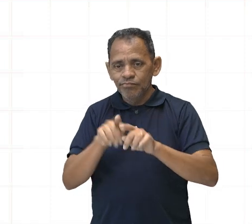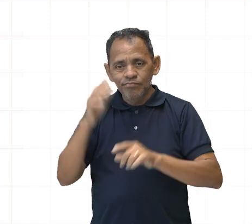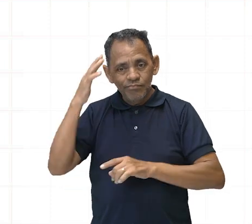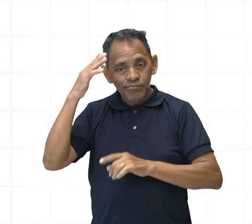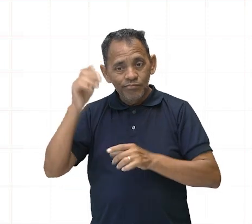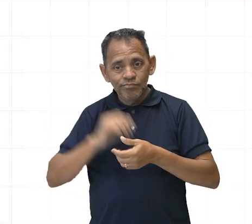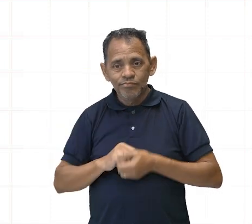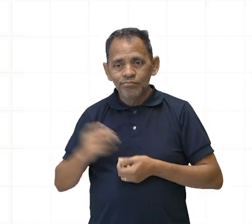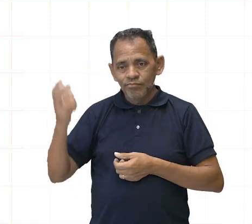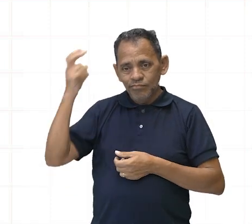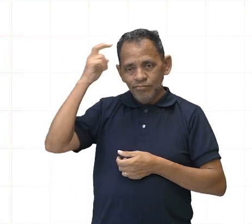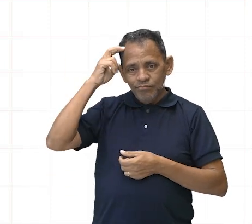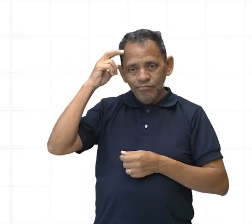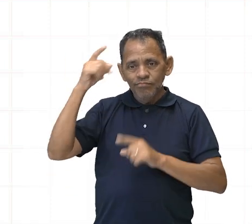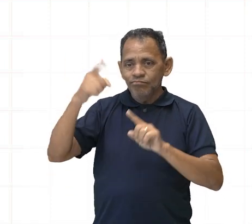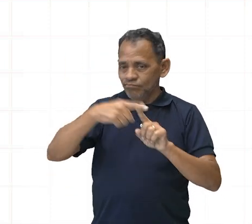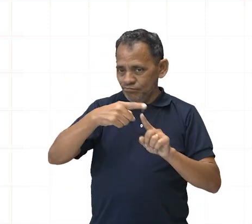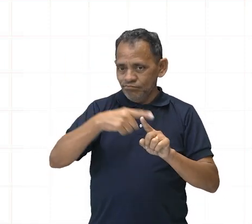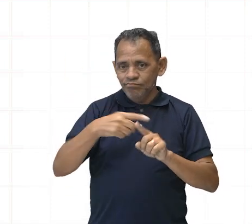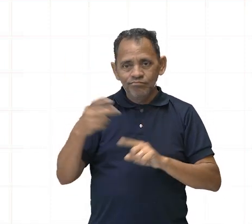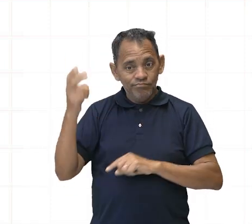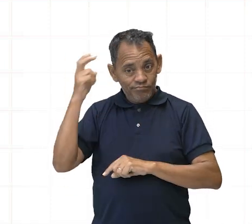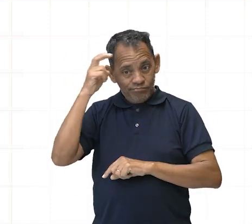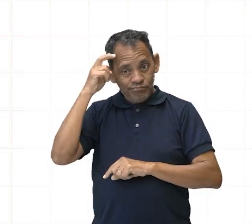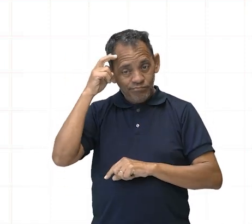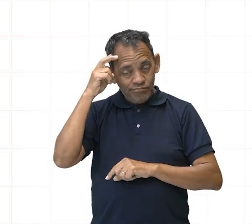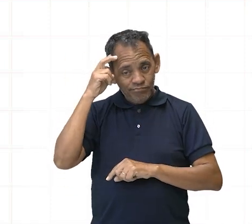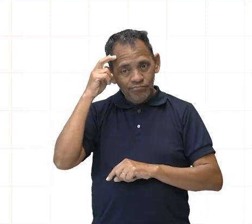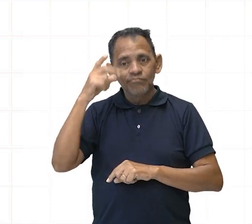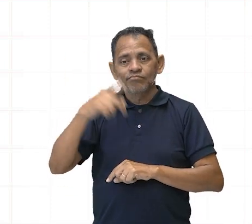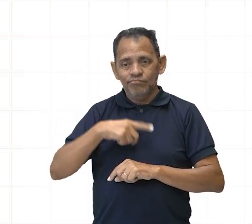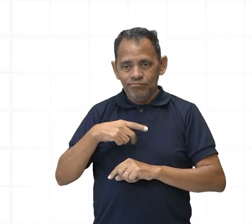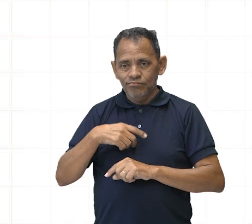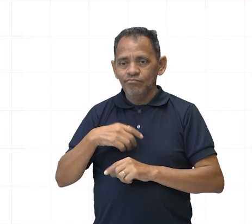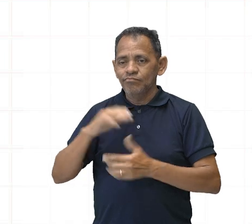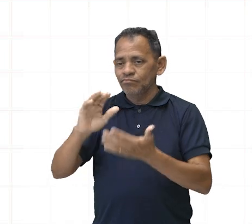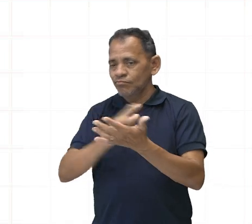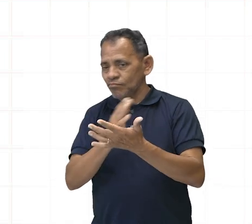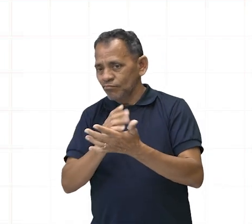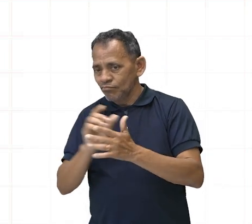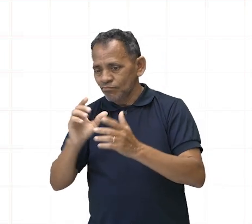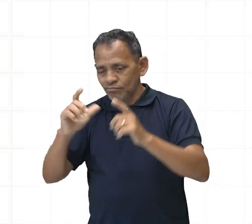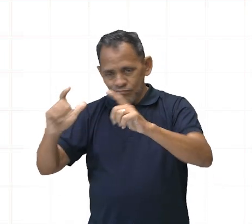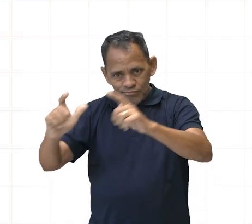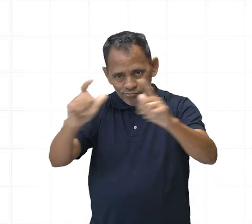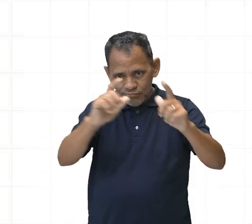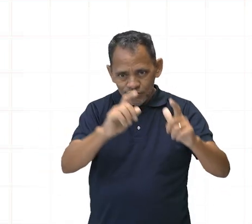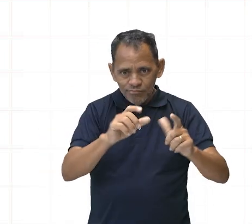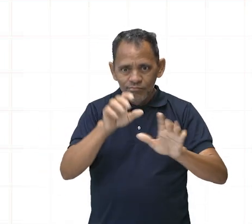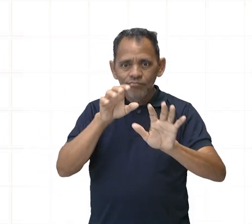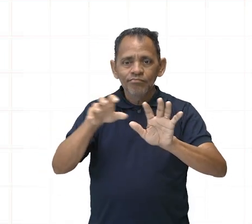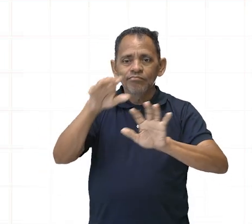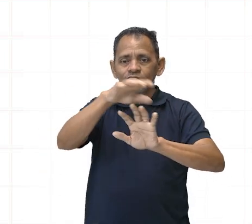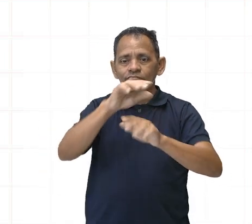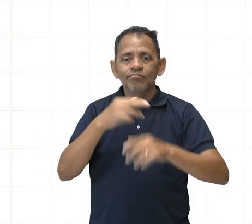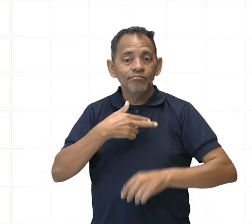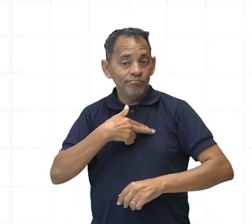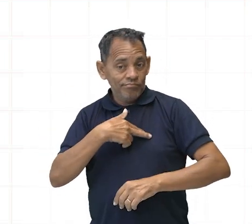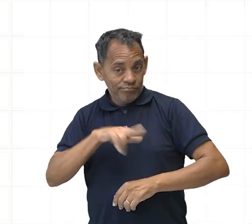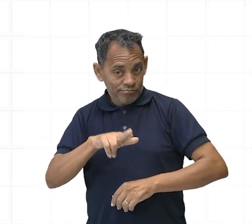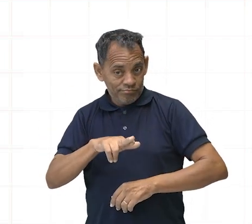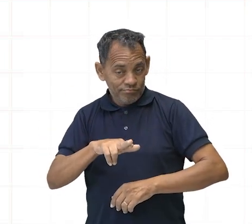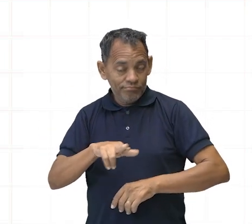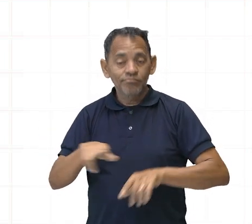a cultura, o tipo de cultura que se tem em determinado local, em determinada região. A religião,